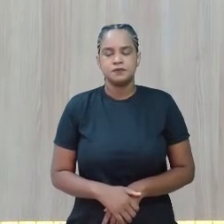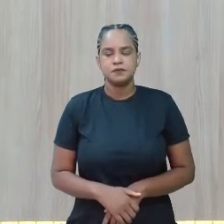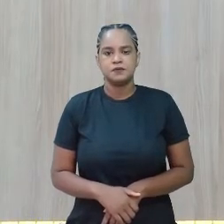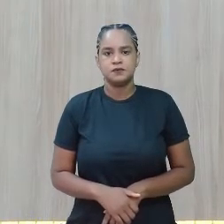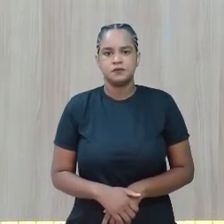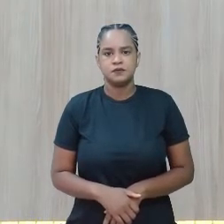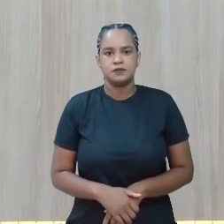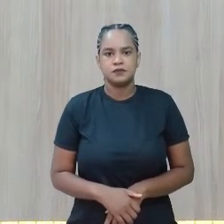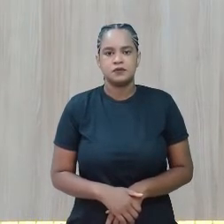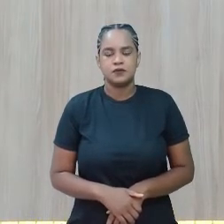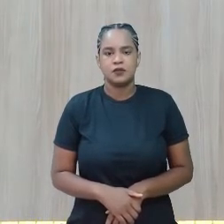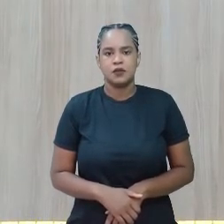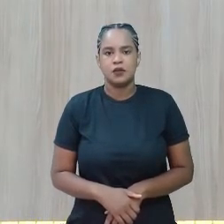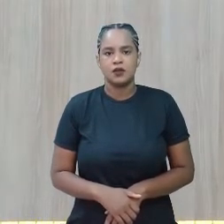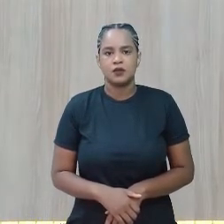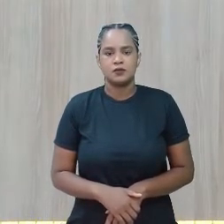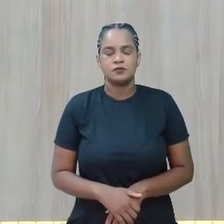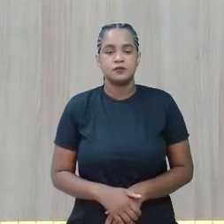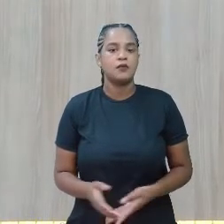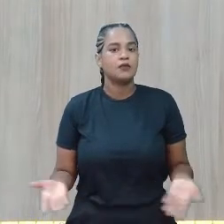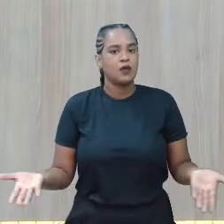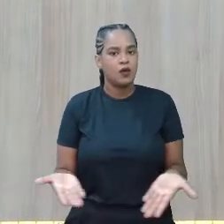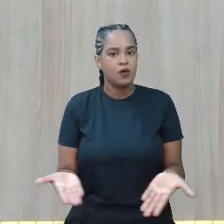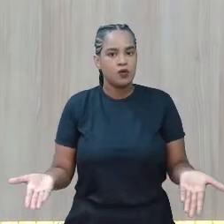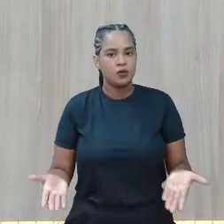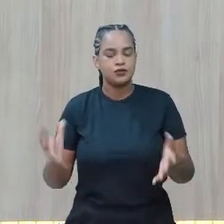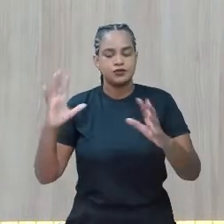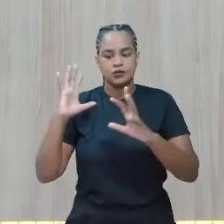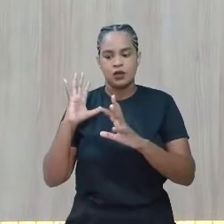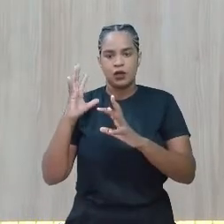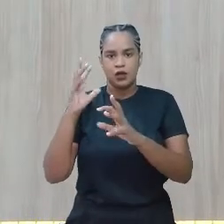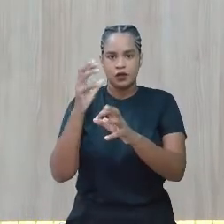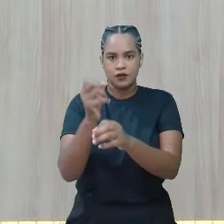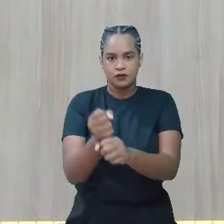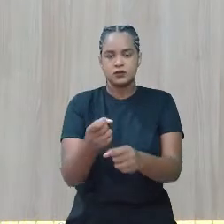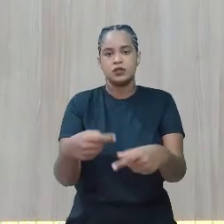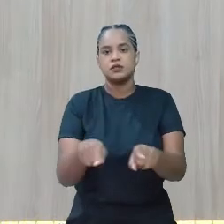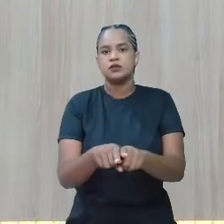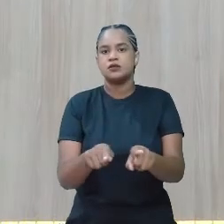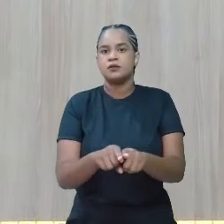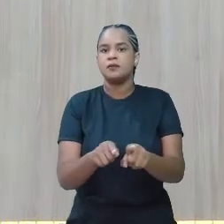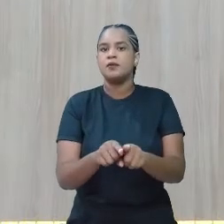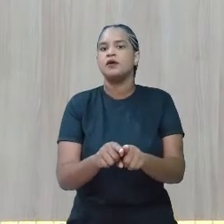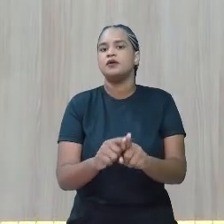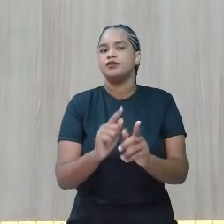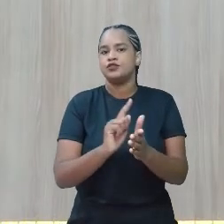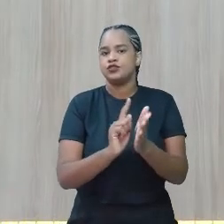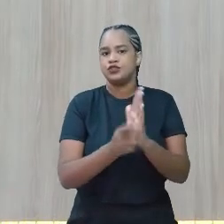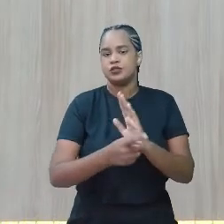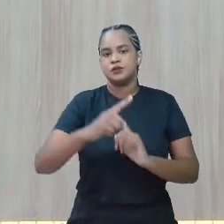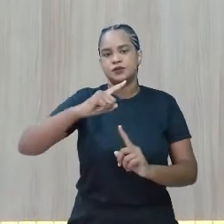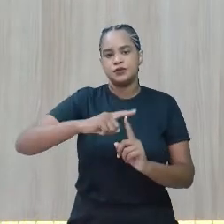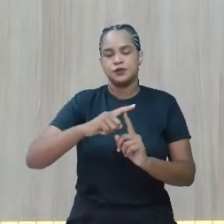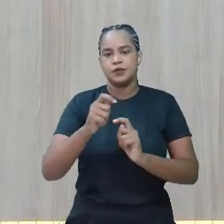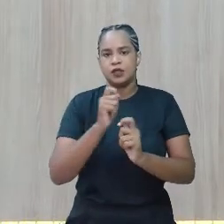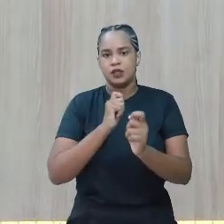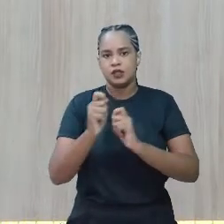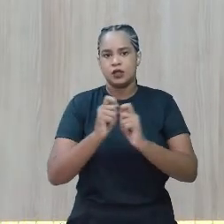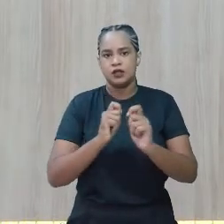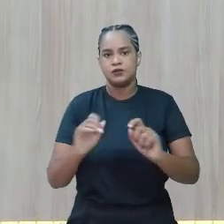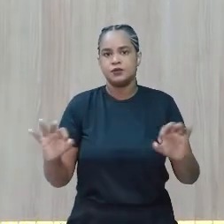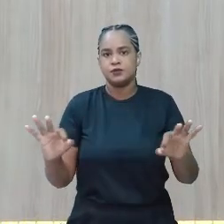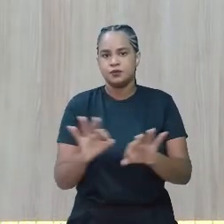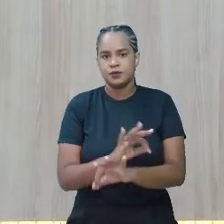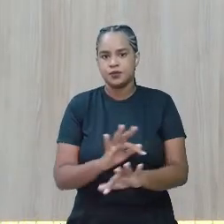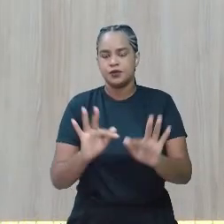hoje revisar um pouco, não é? E concluir esse gênero entrevista. Vimos nestas aulas, essa